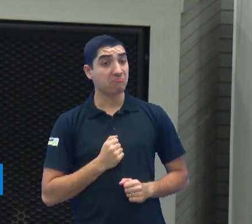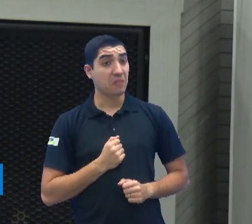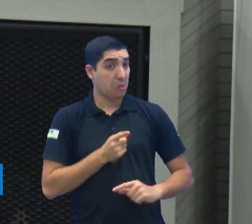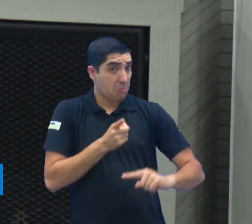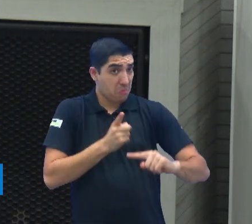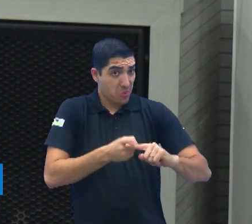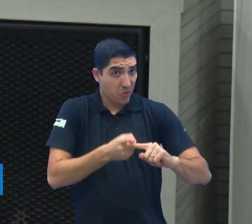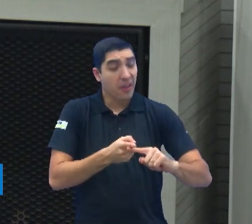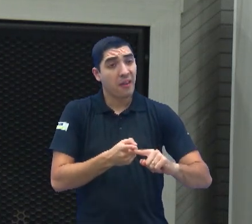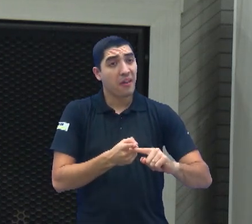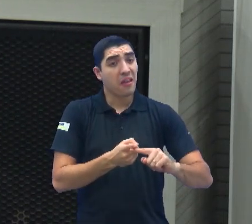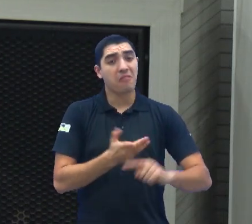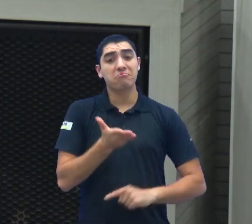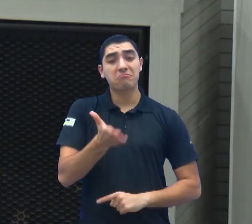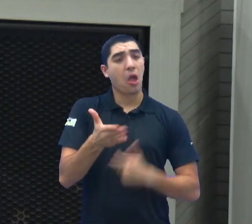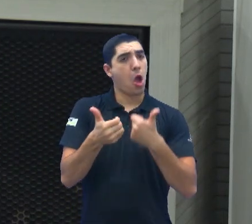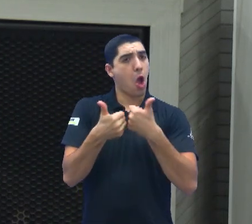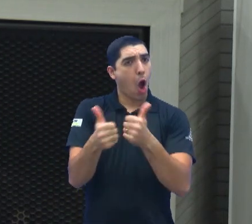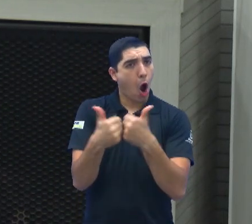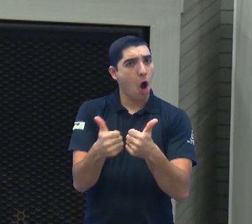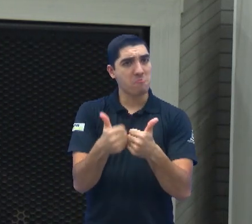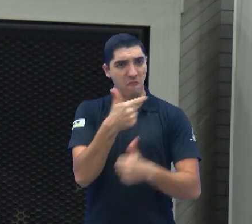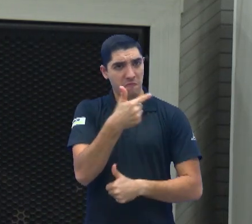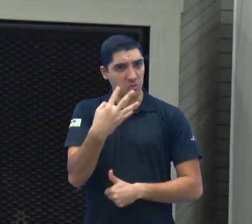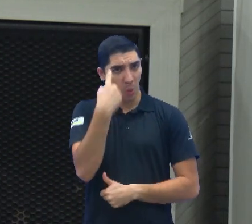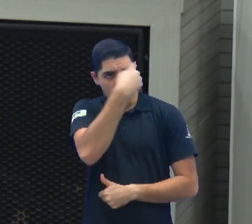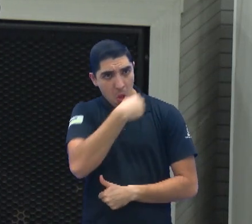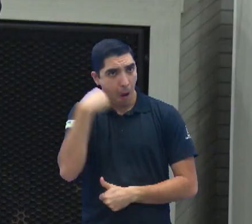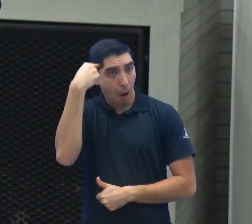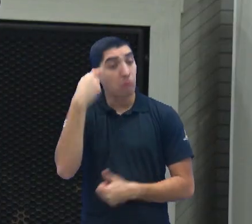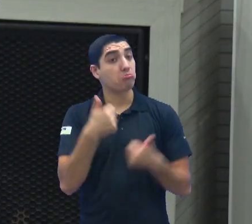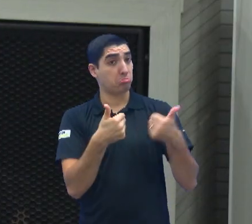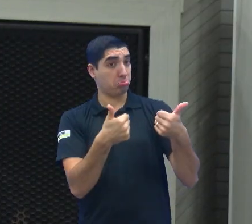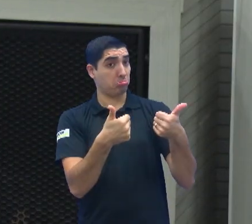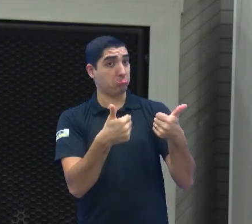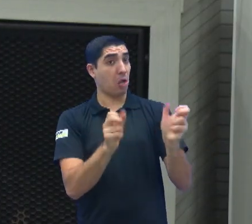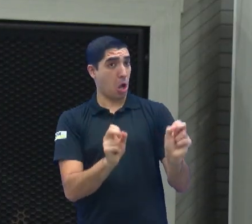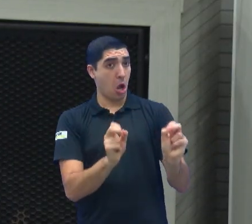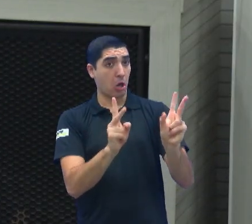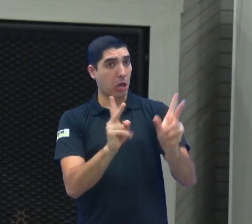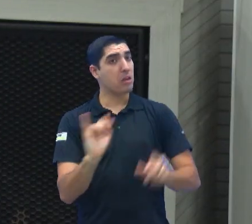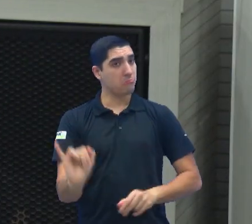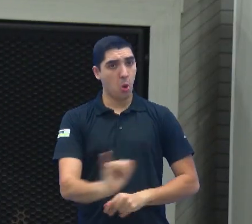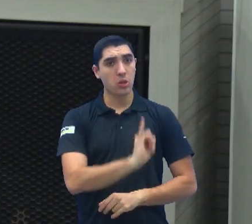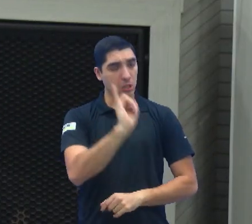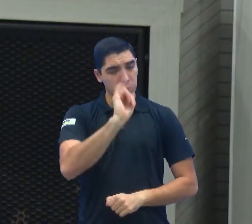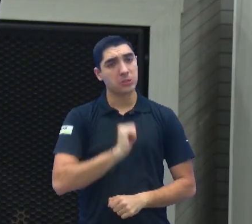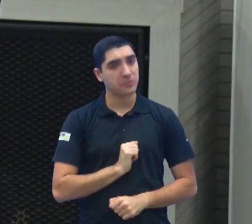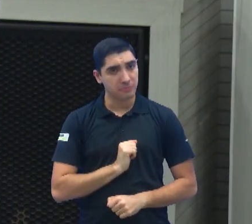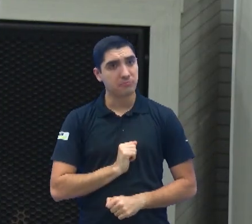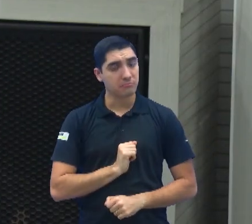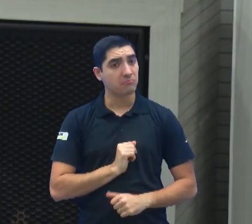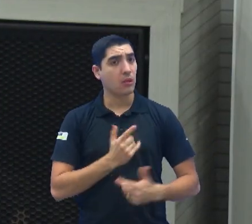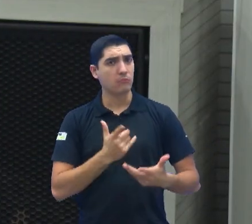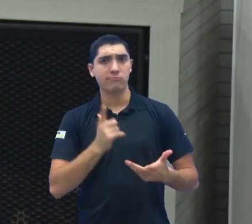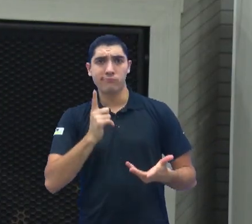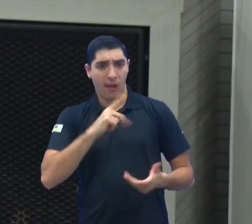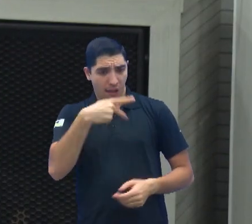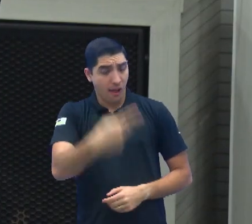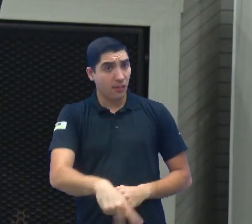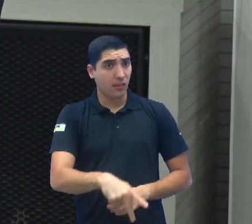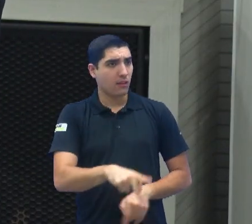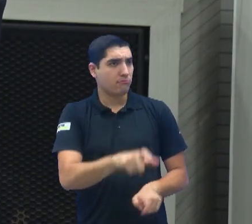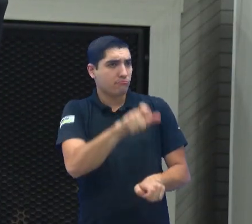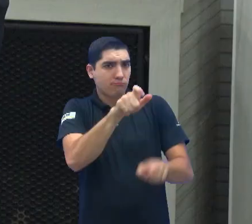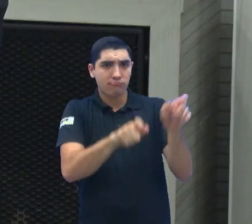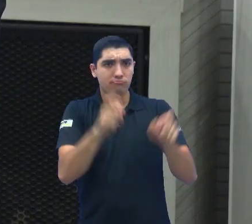de transporte público 24 horas é uma necessidade da nossa cidade. Nós temos milhares de